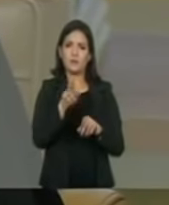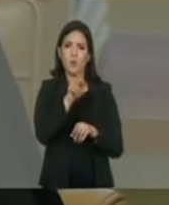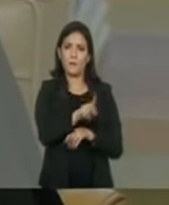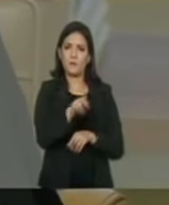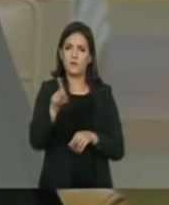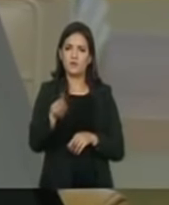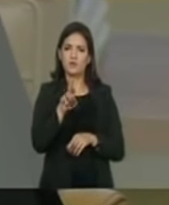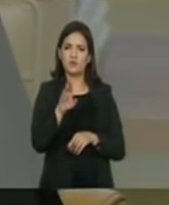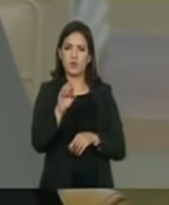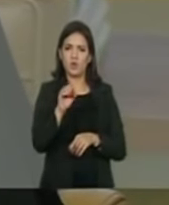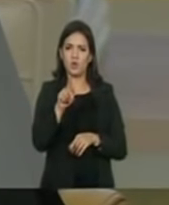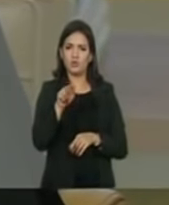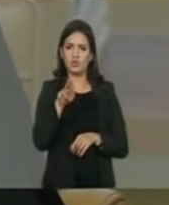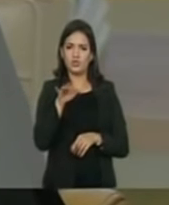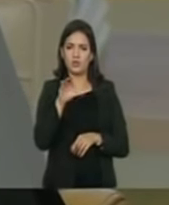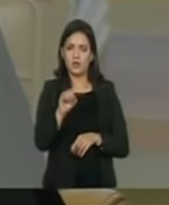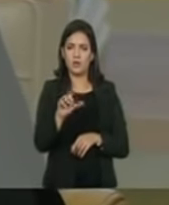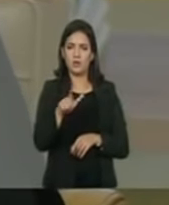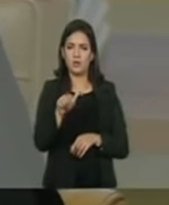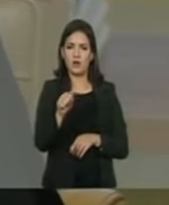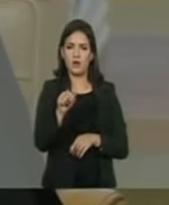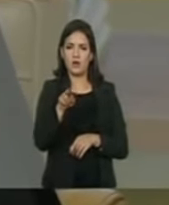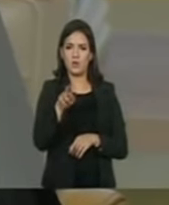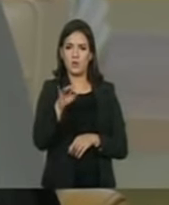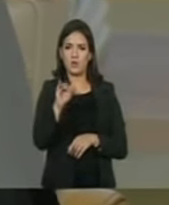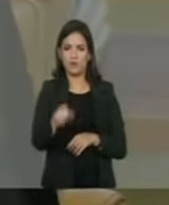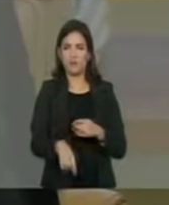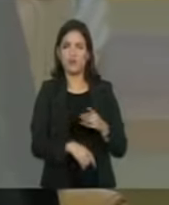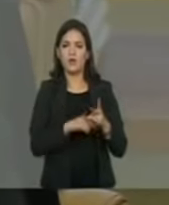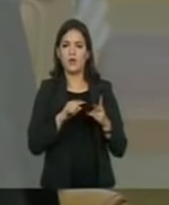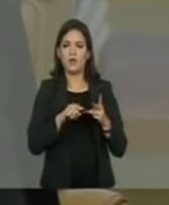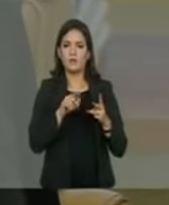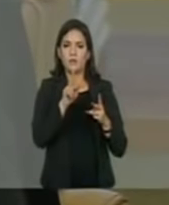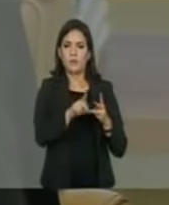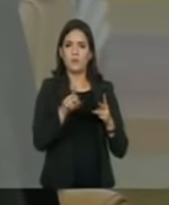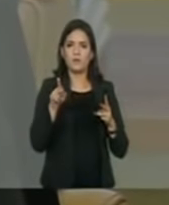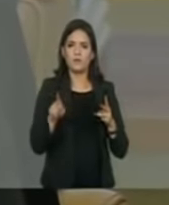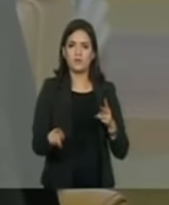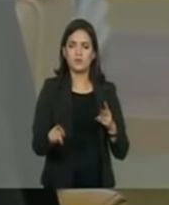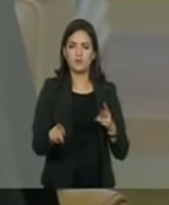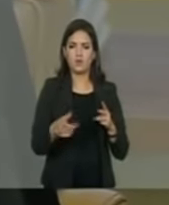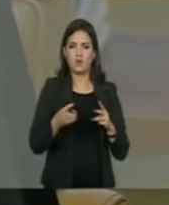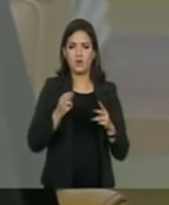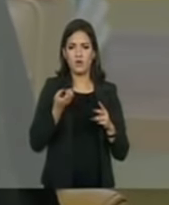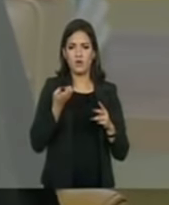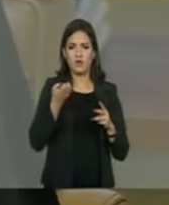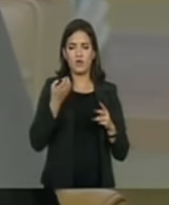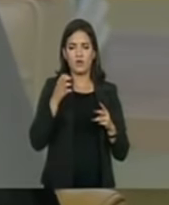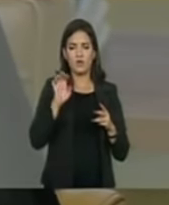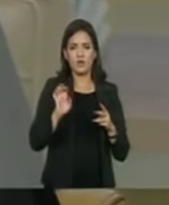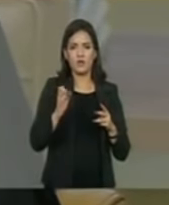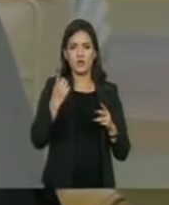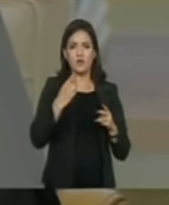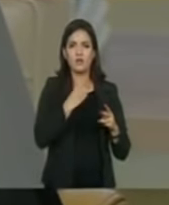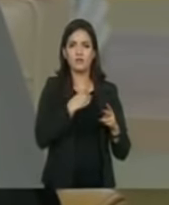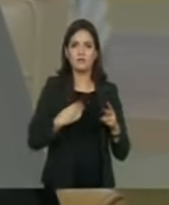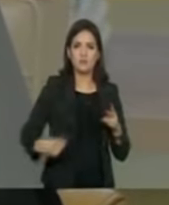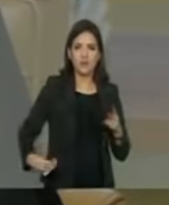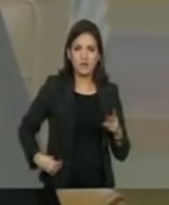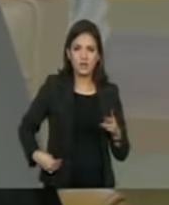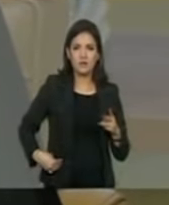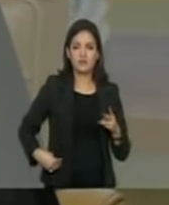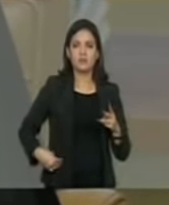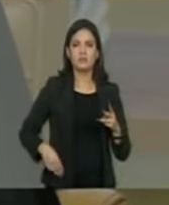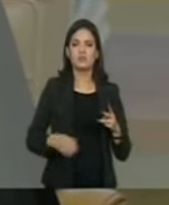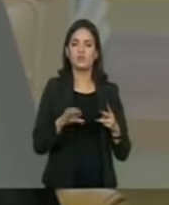rogério laura tutti do saudoso professor início desta corte joão mendes de almeida júnior essa